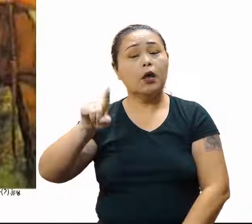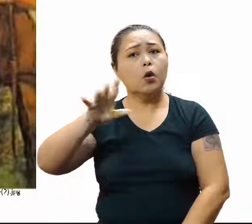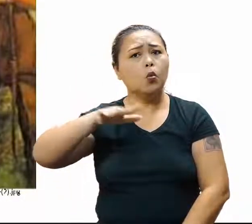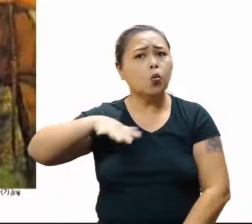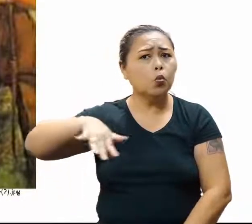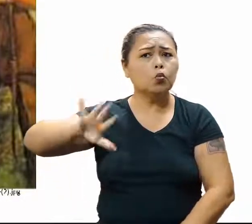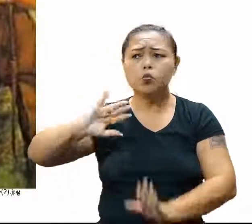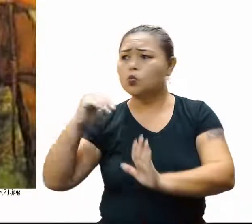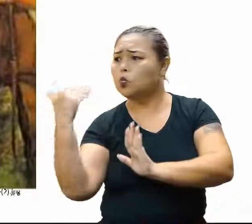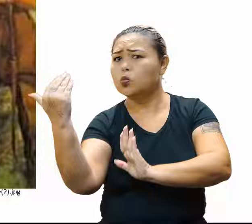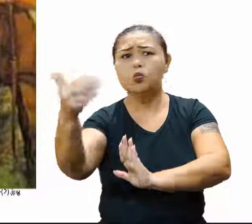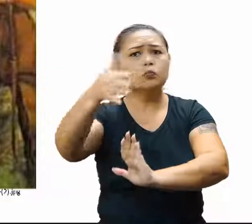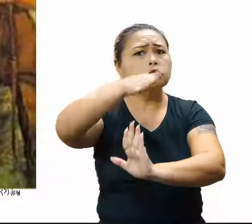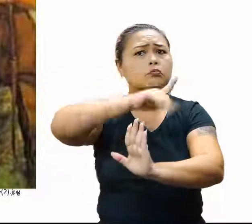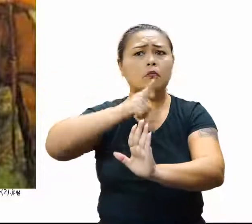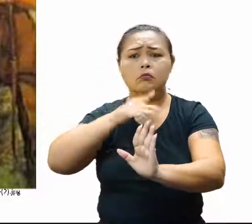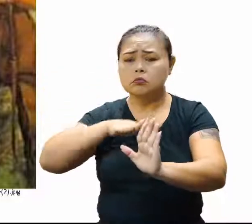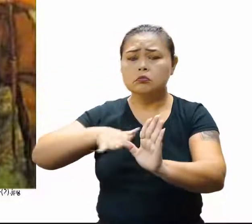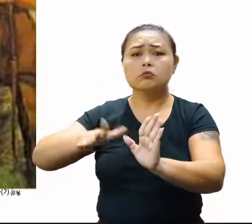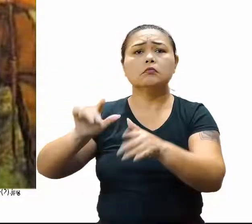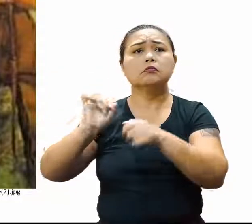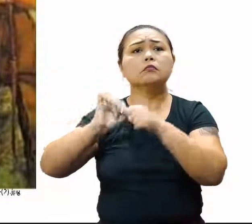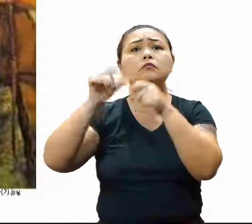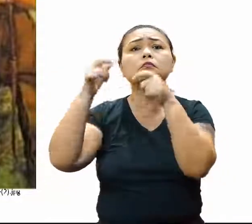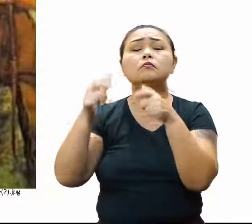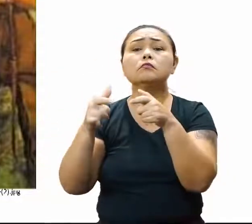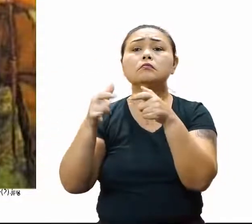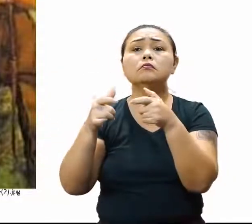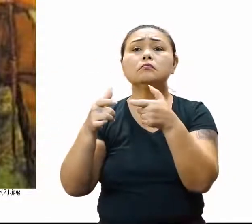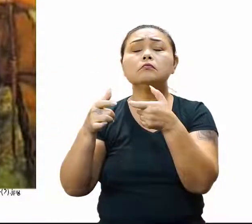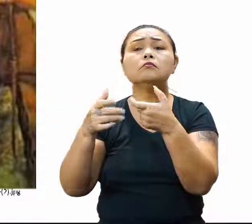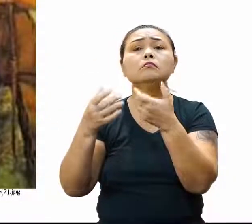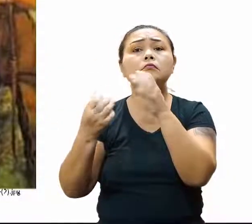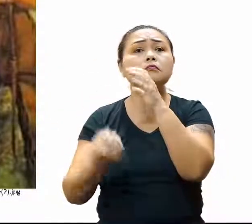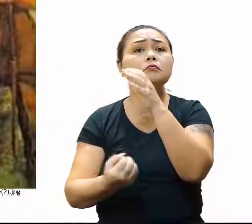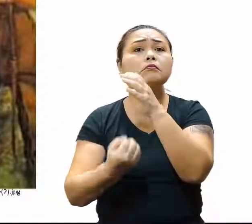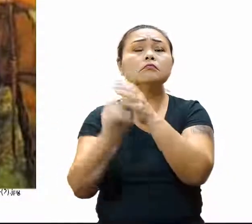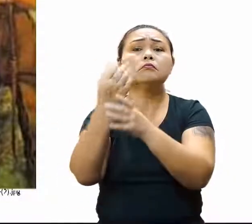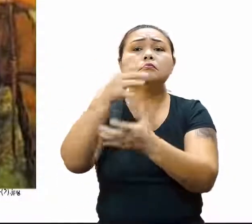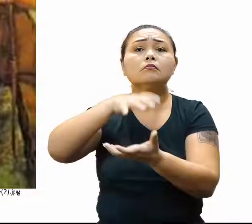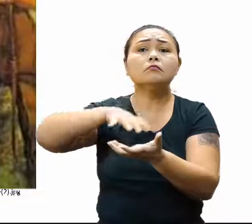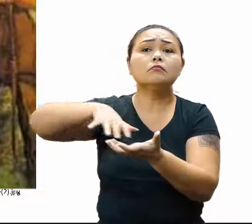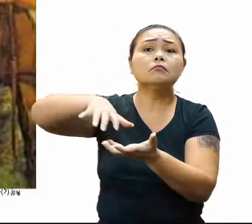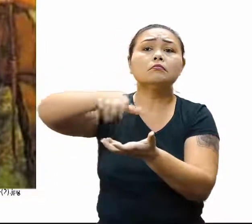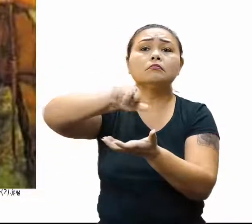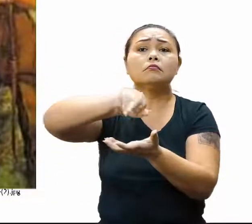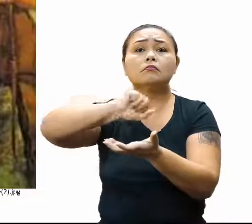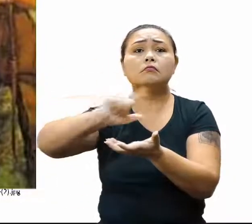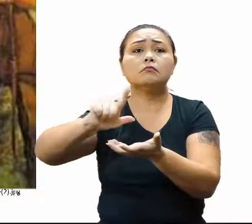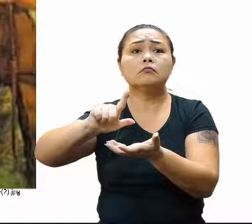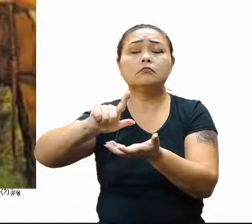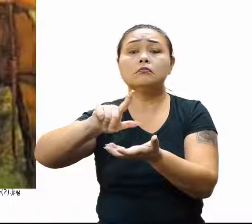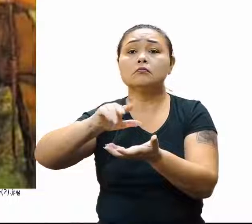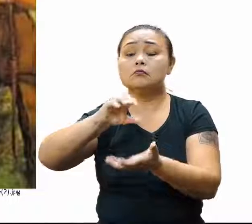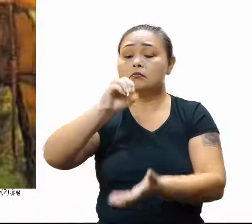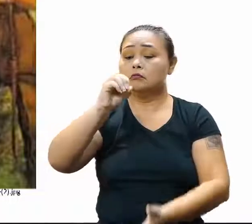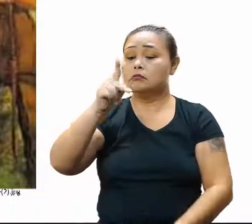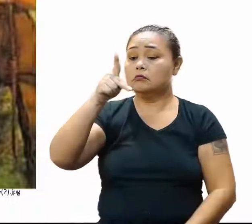entorno, onde vai ser fundado o Arraial de Pouso